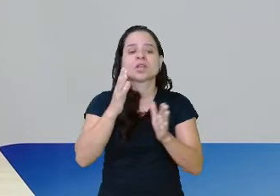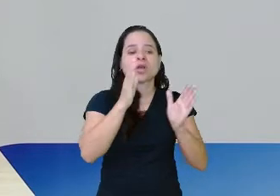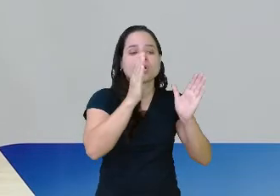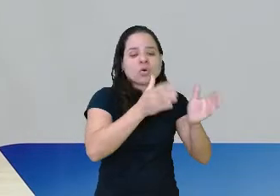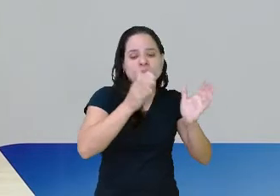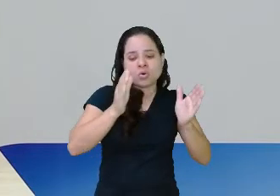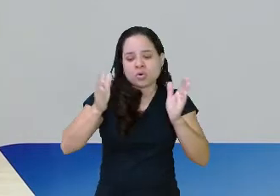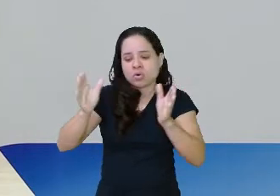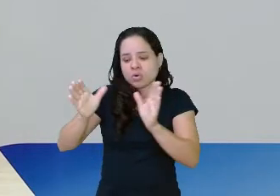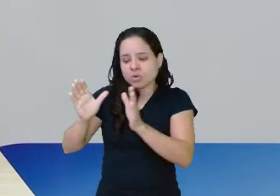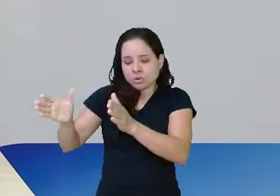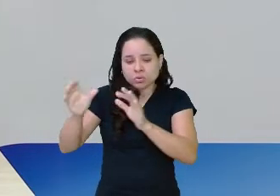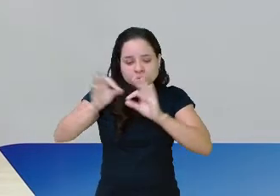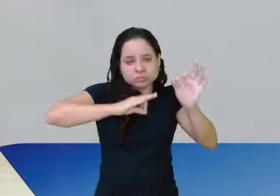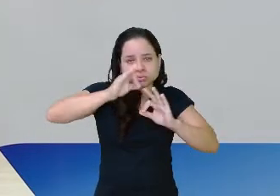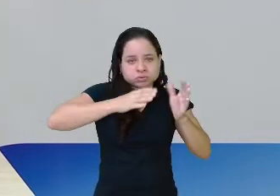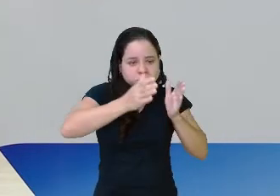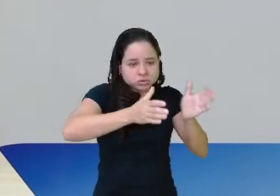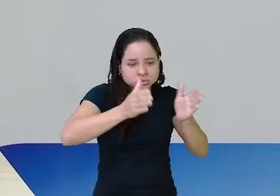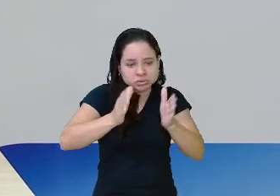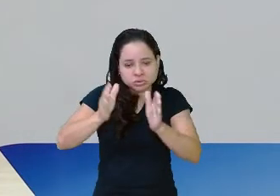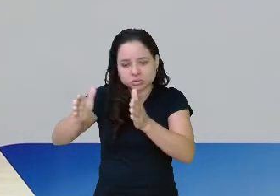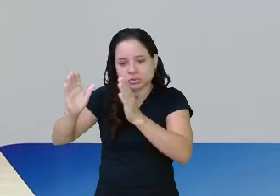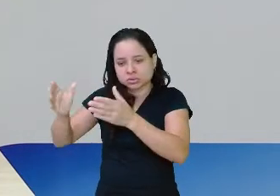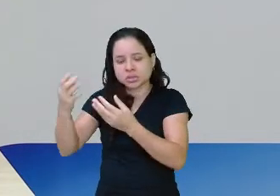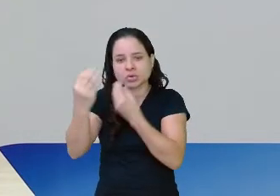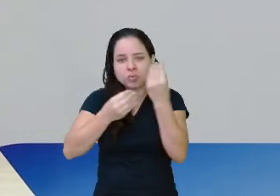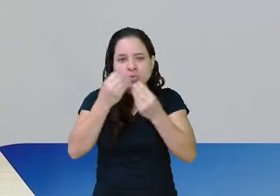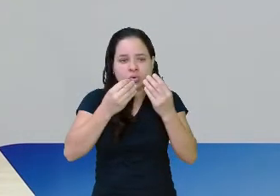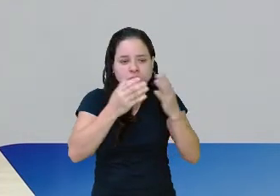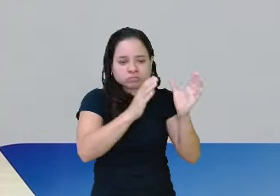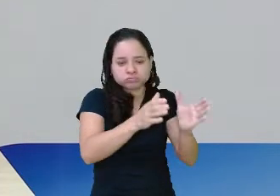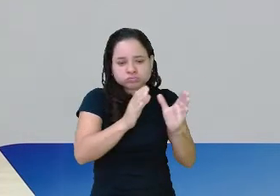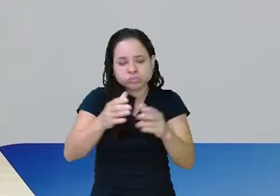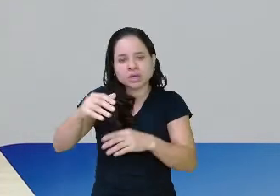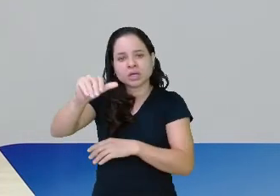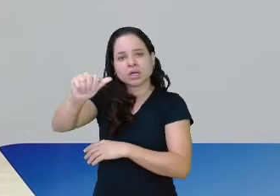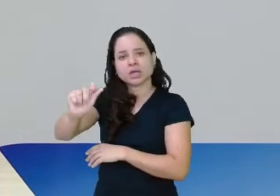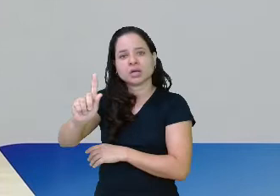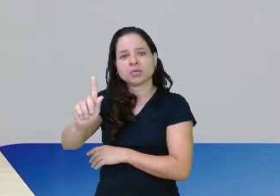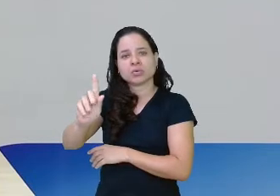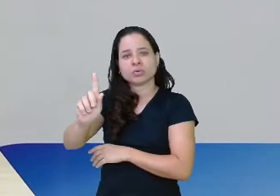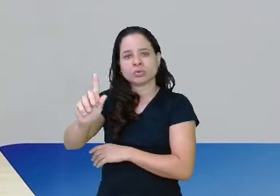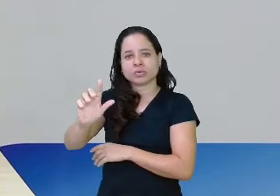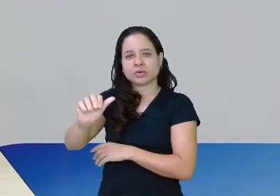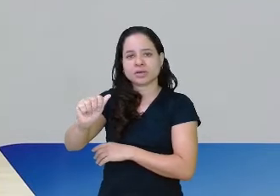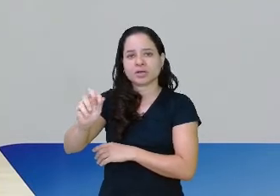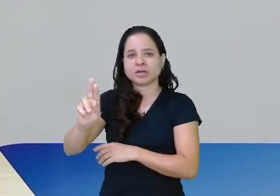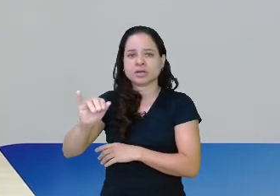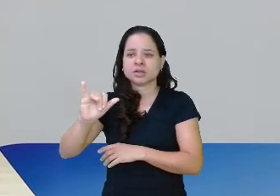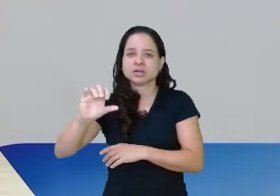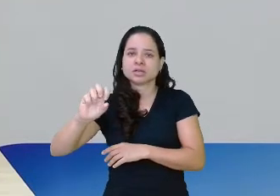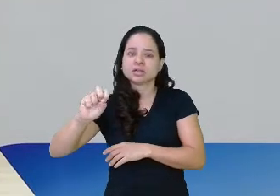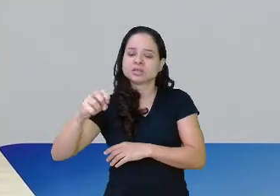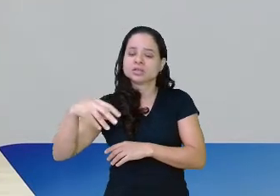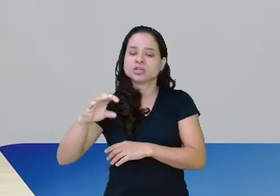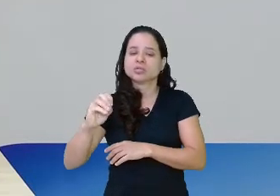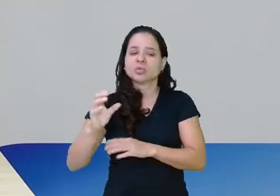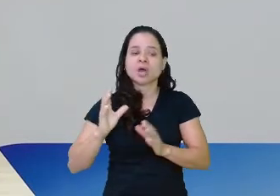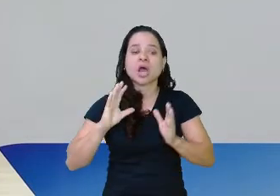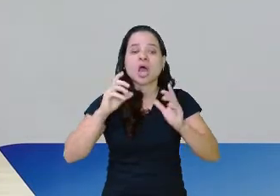ordem. Presta atenção na posição do algarismo, porque dependendo de onde ele esteja, o valor